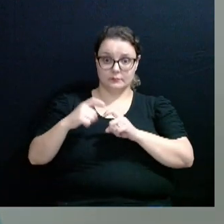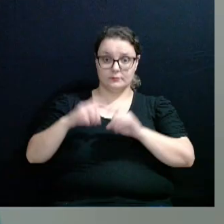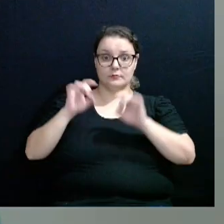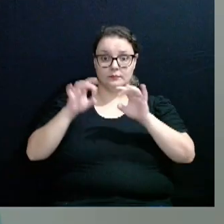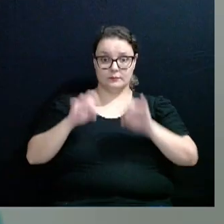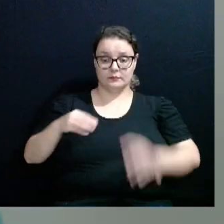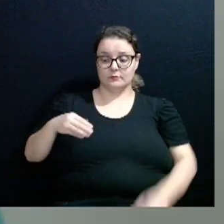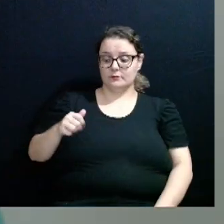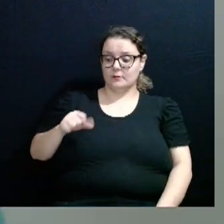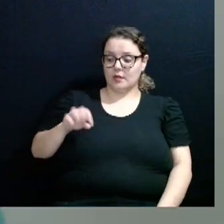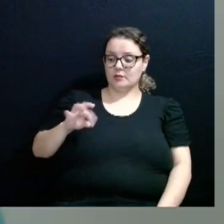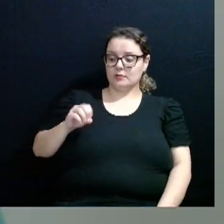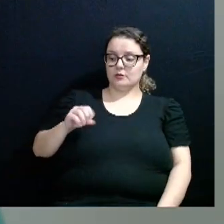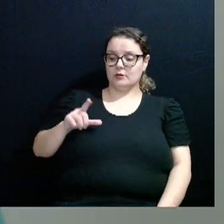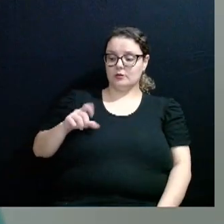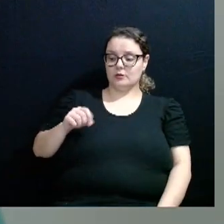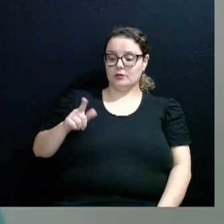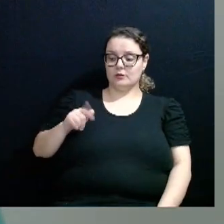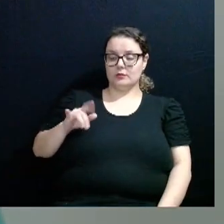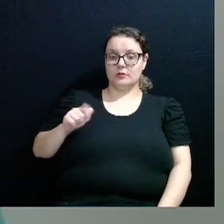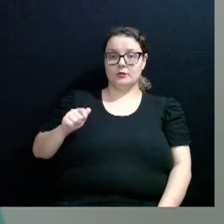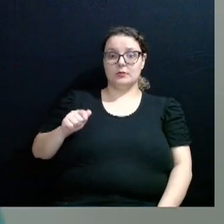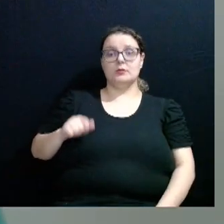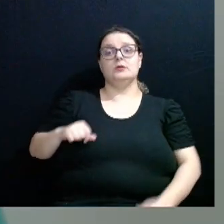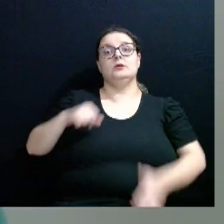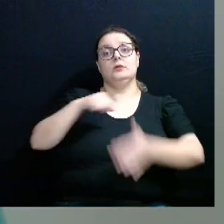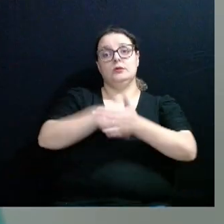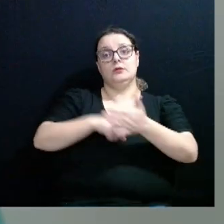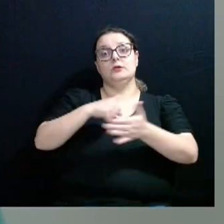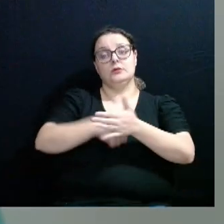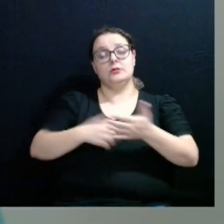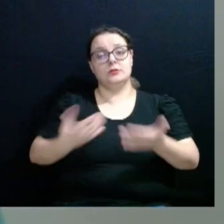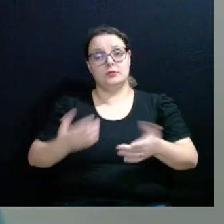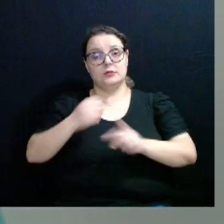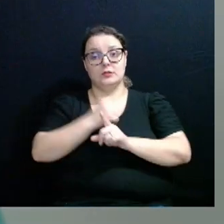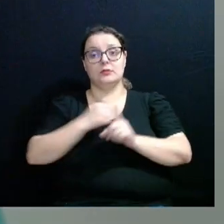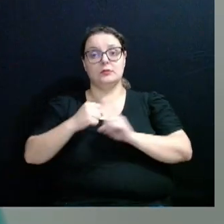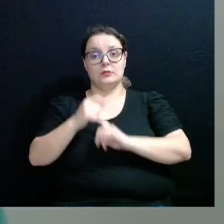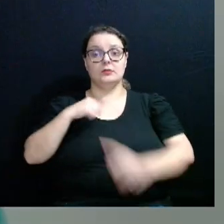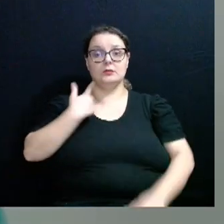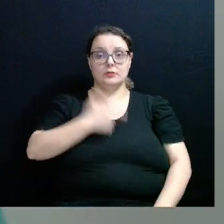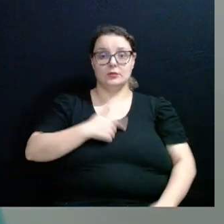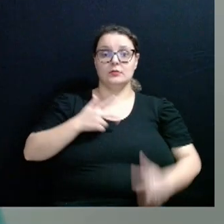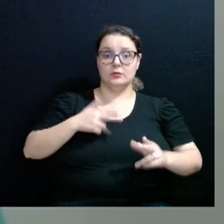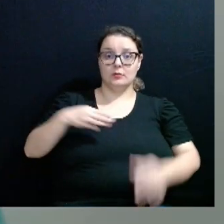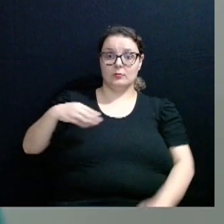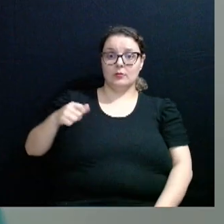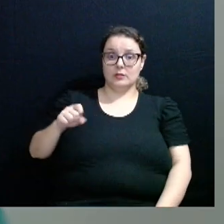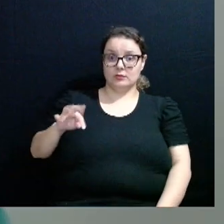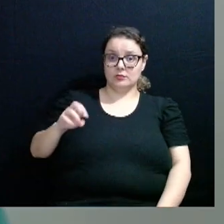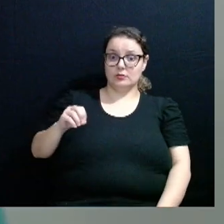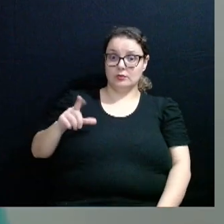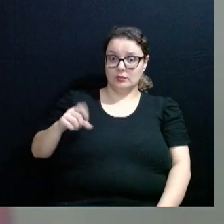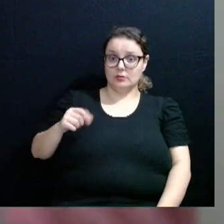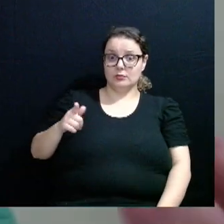mastologia. A luta, né, da sociedade, nós como mastologistas, é exatamente para essa.